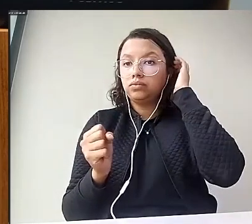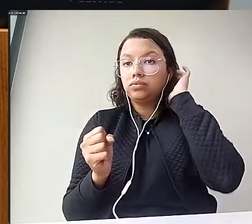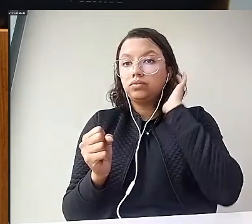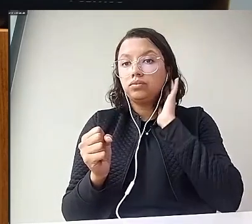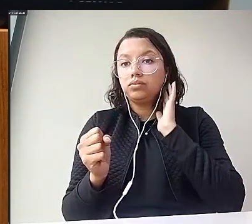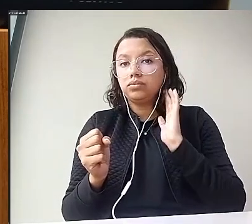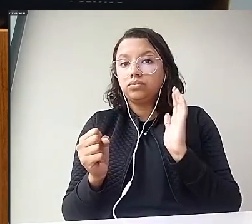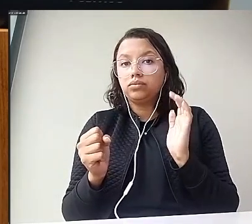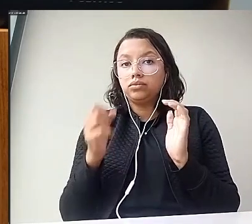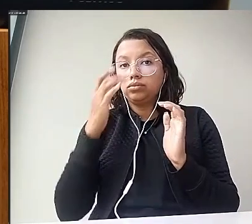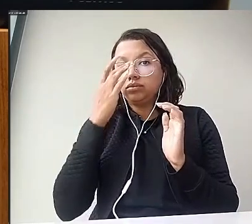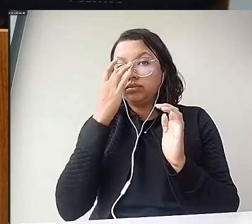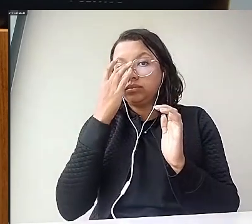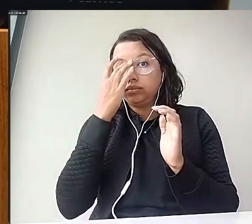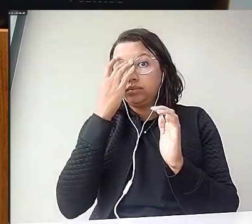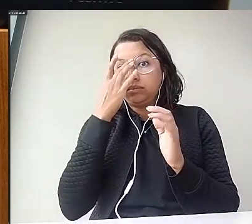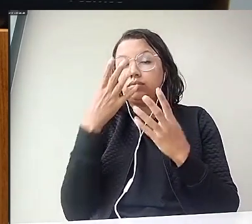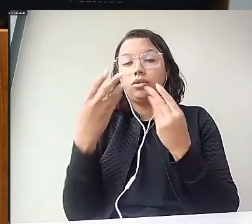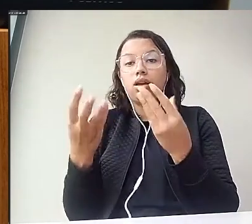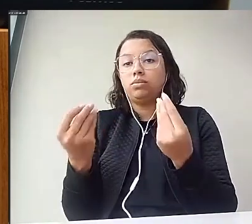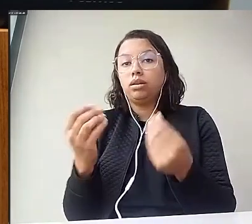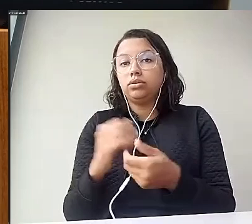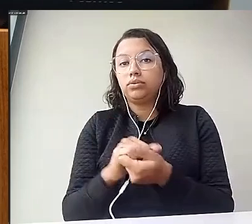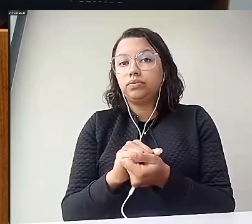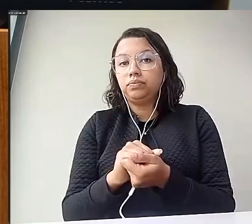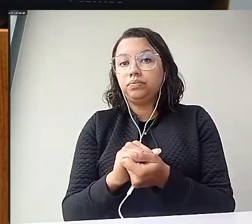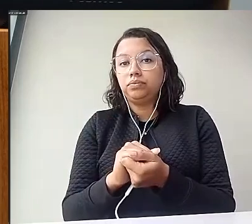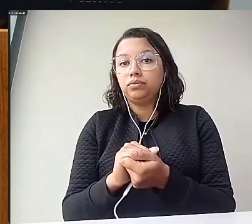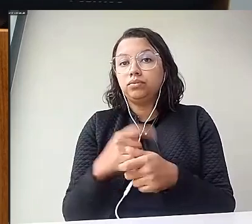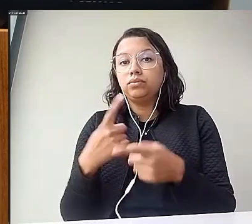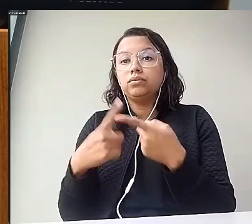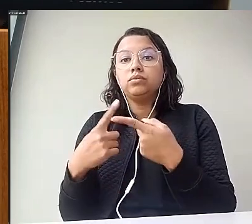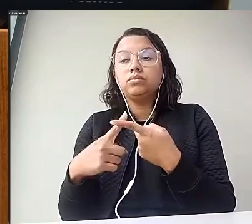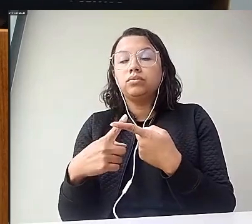Trop, é demais, né? Porque